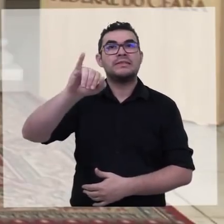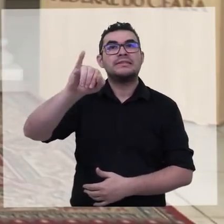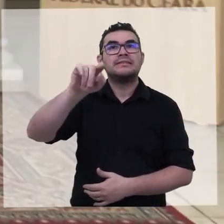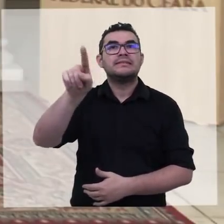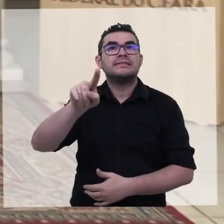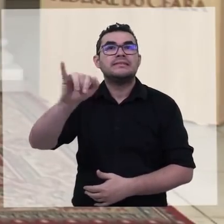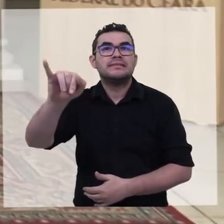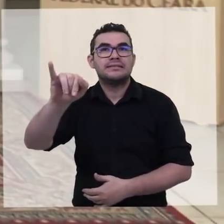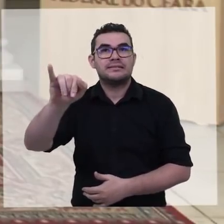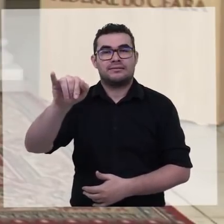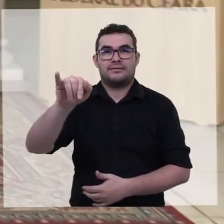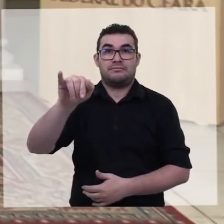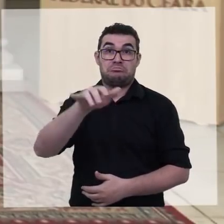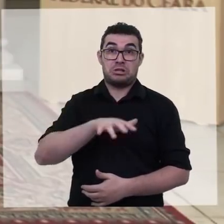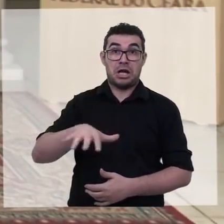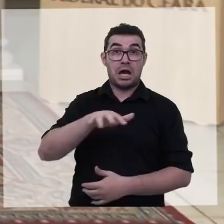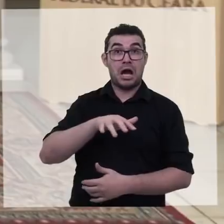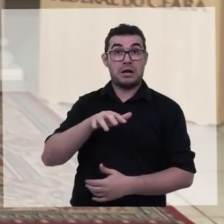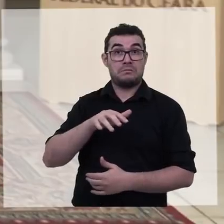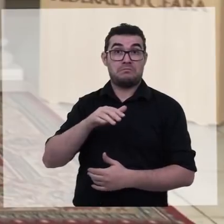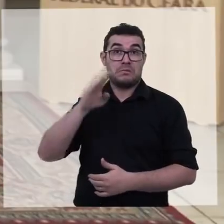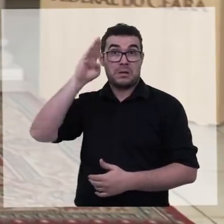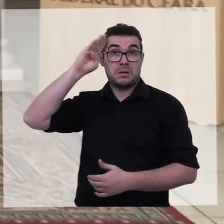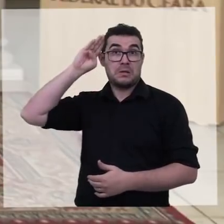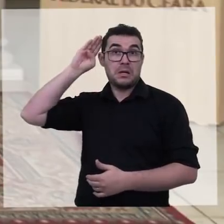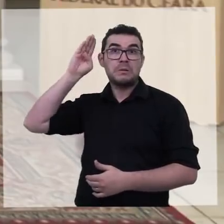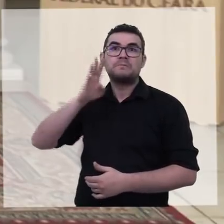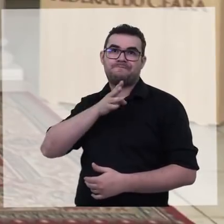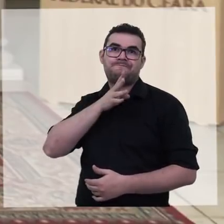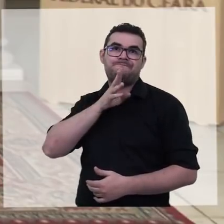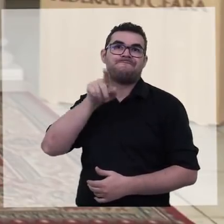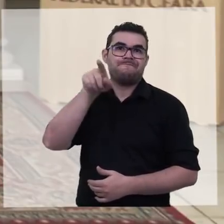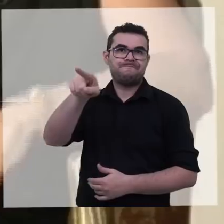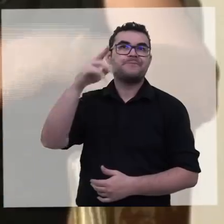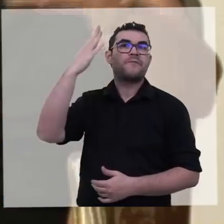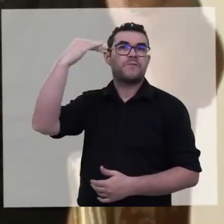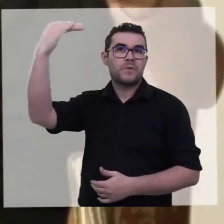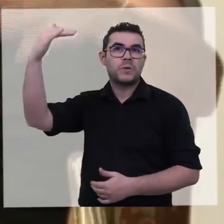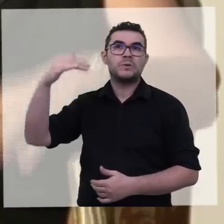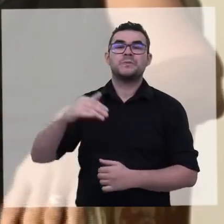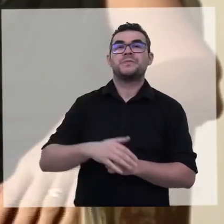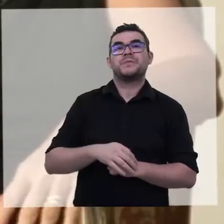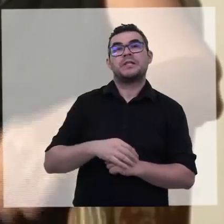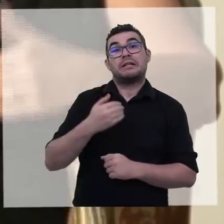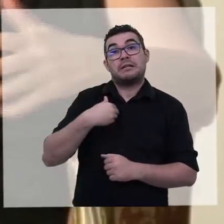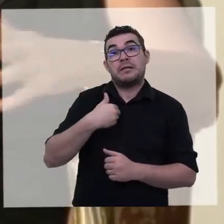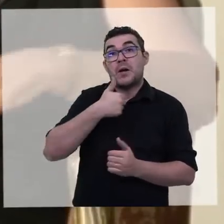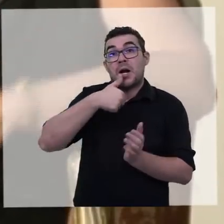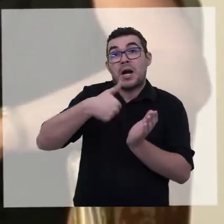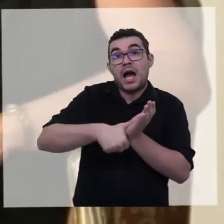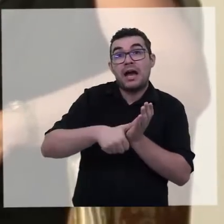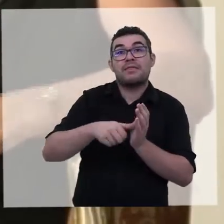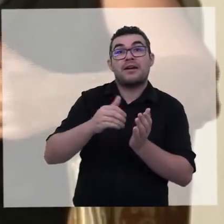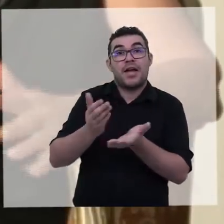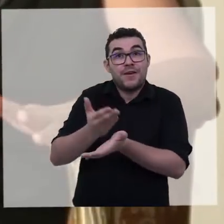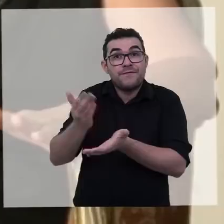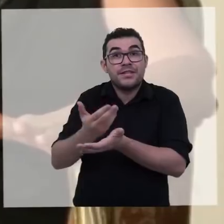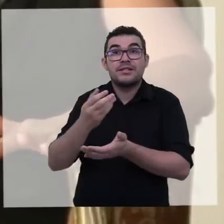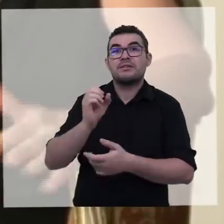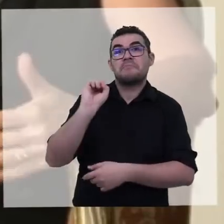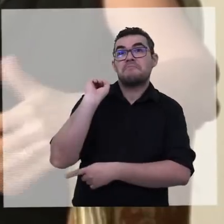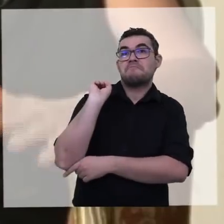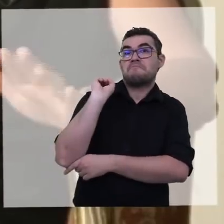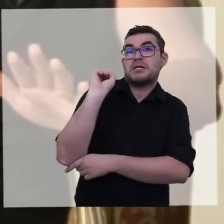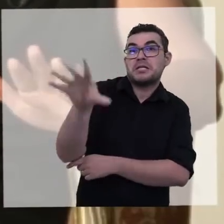é considerado top, não sei o quê, que é quem dá o fator de impacto. Aí eu comecei a mandar carta, mandava a carta e mandava a